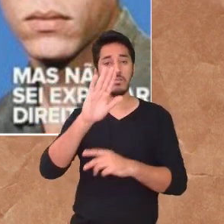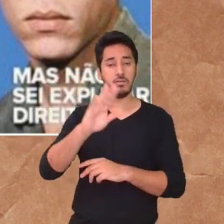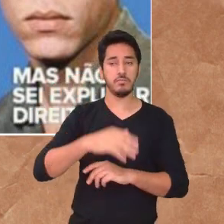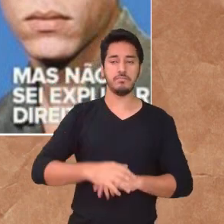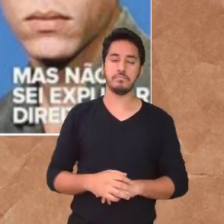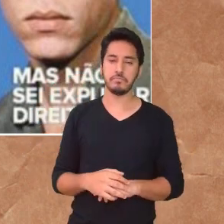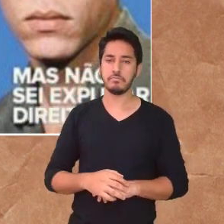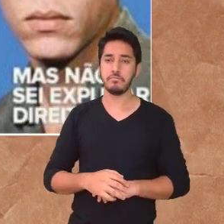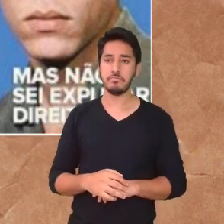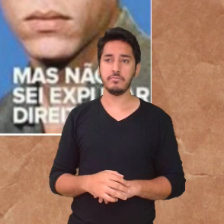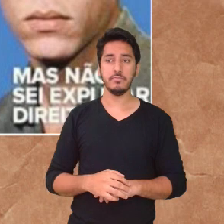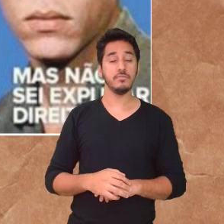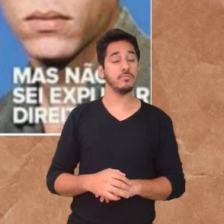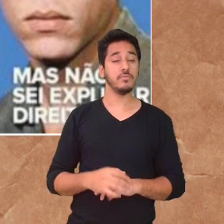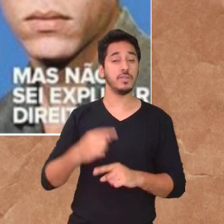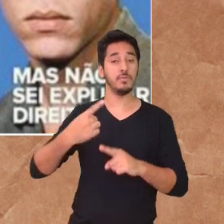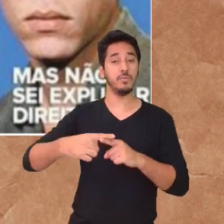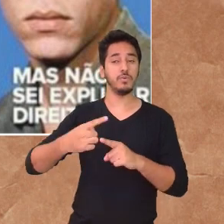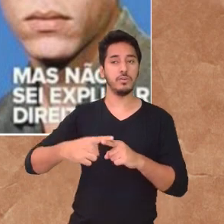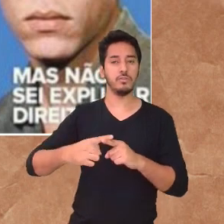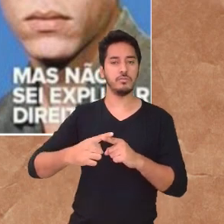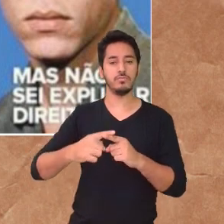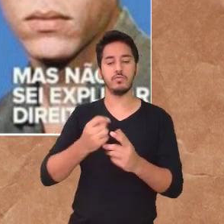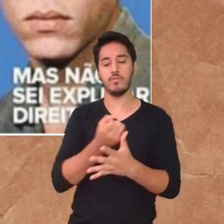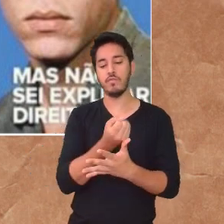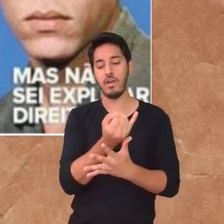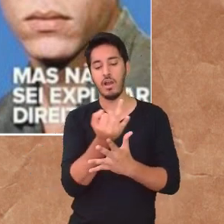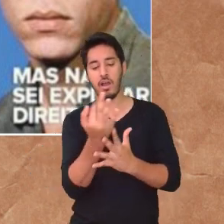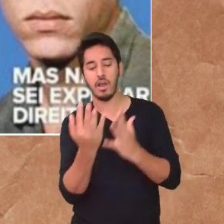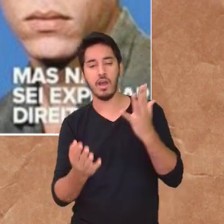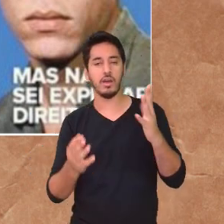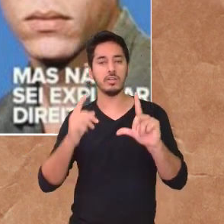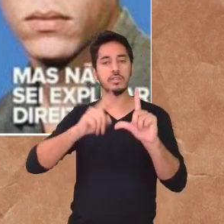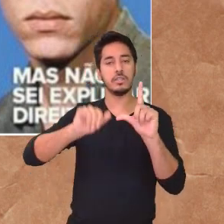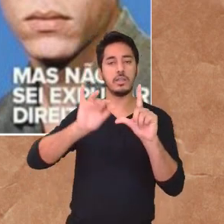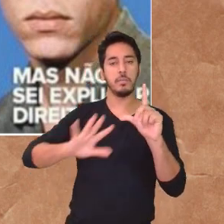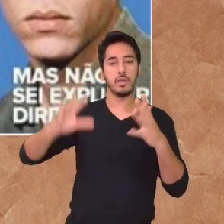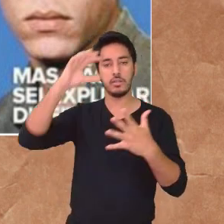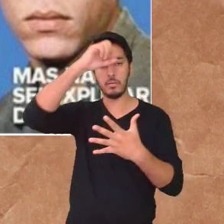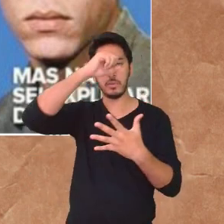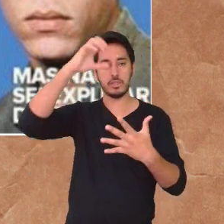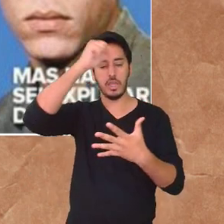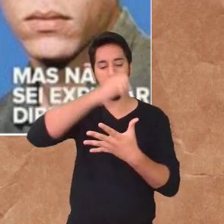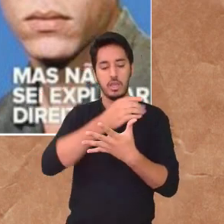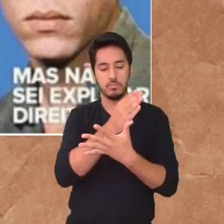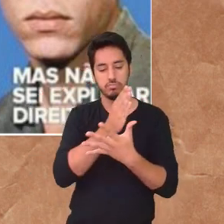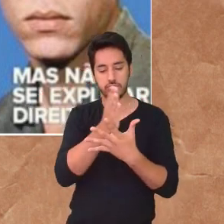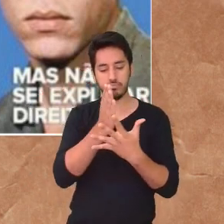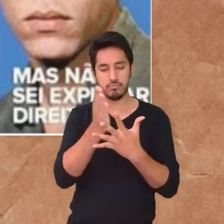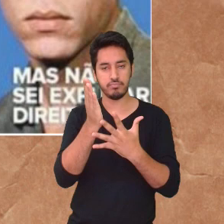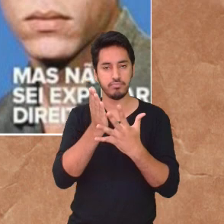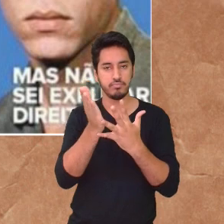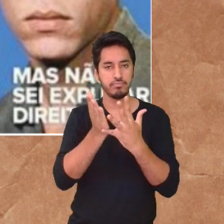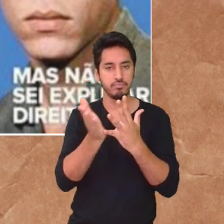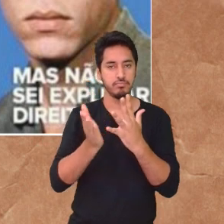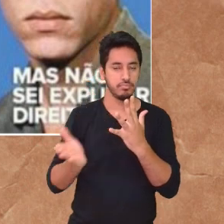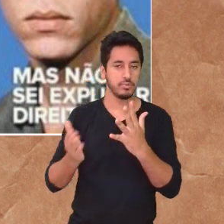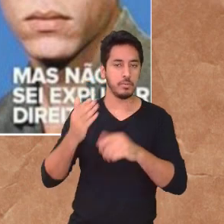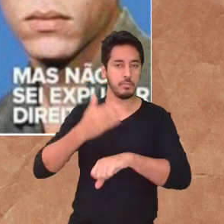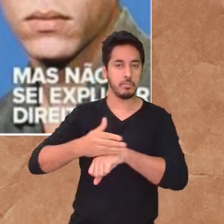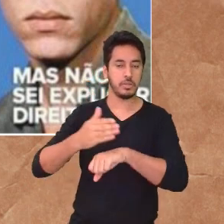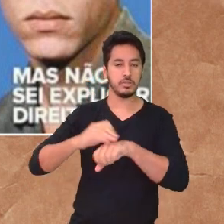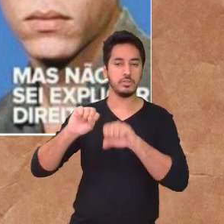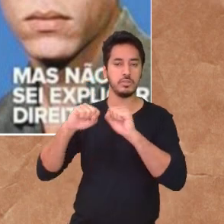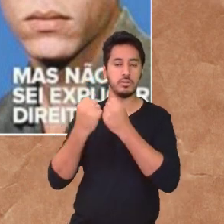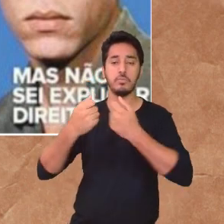vocês? Porque a partir do multiletramentos dessas variadas práticas sociais, a gente também